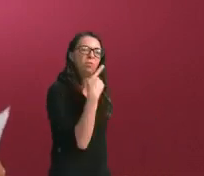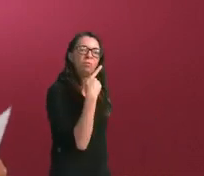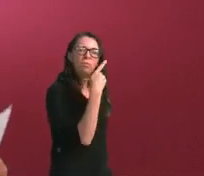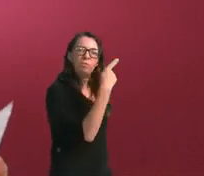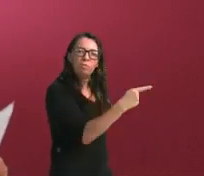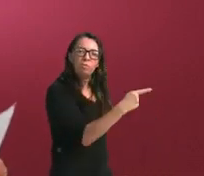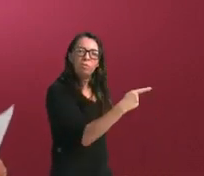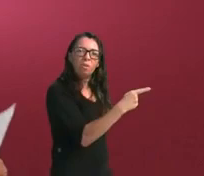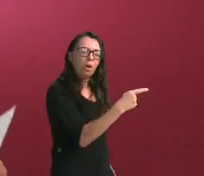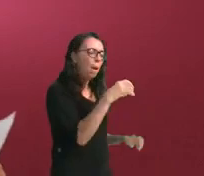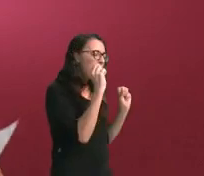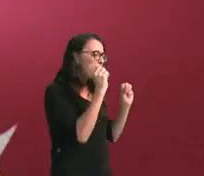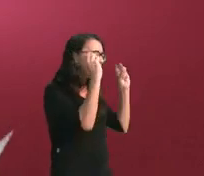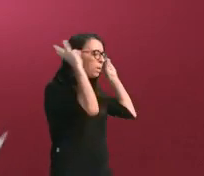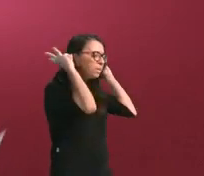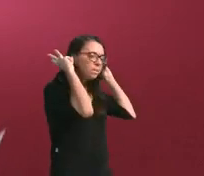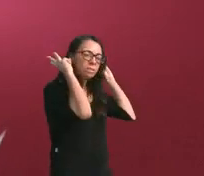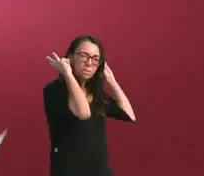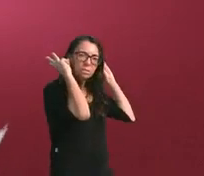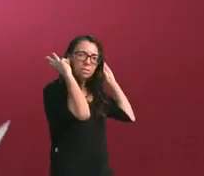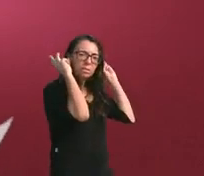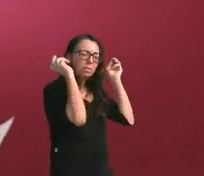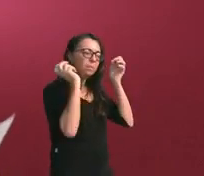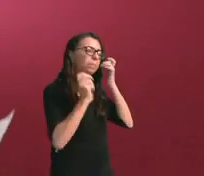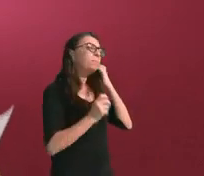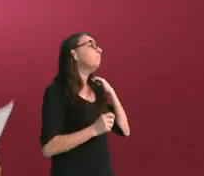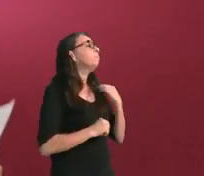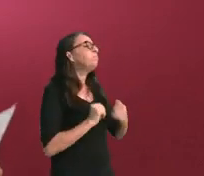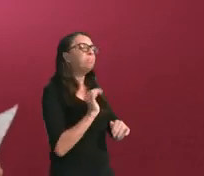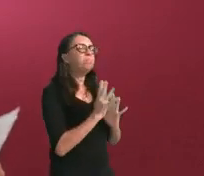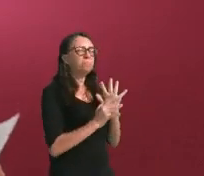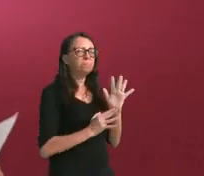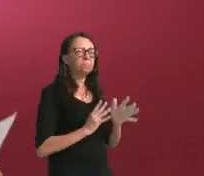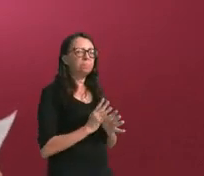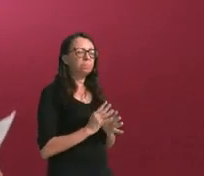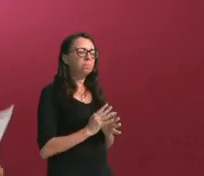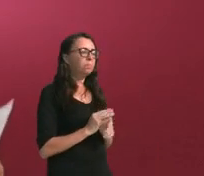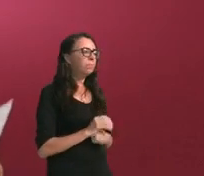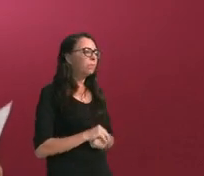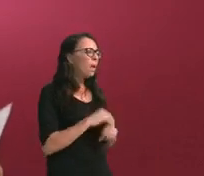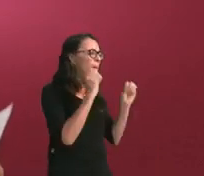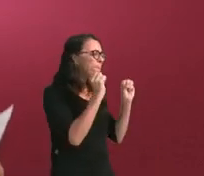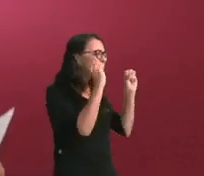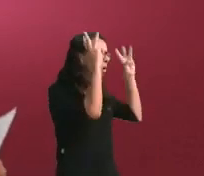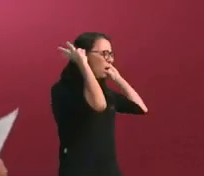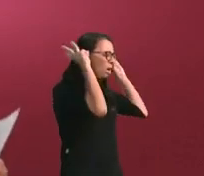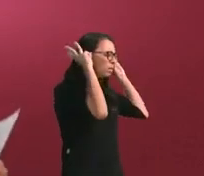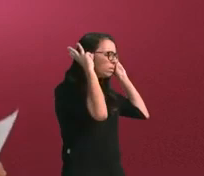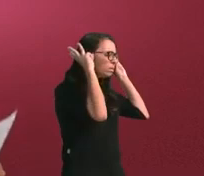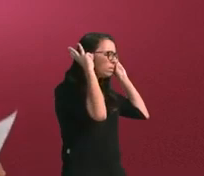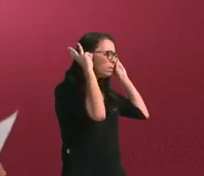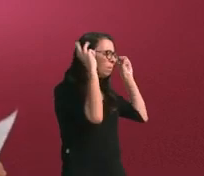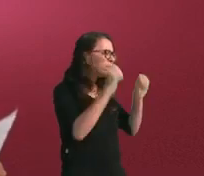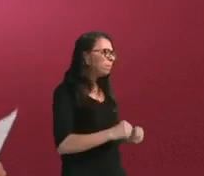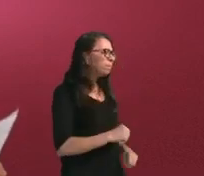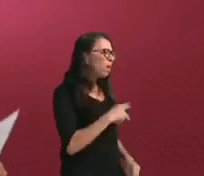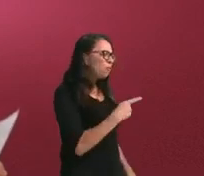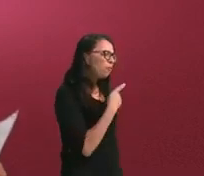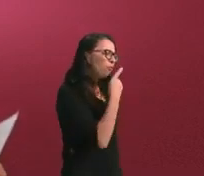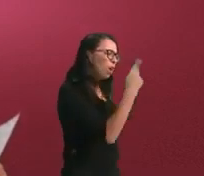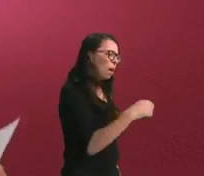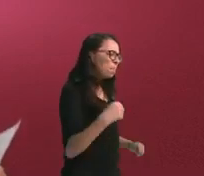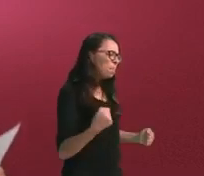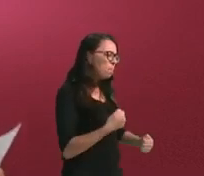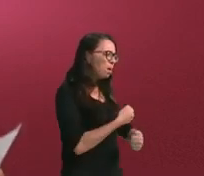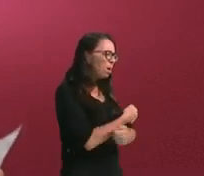fazerem? Disse o Senhor a Moisés: dize a Arão: estende a tua vara e fere